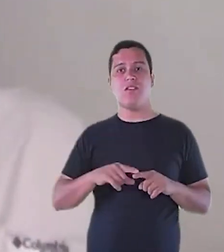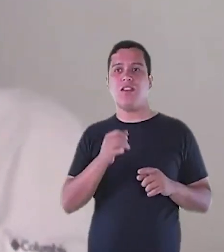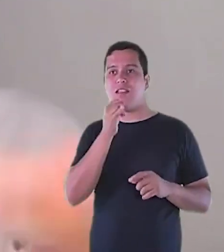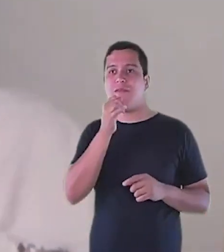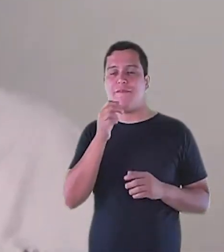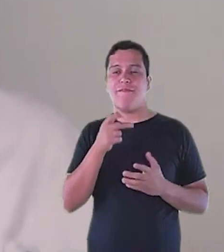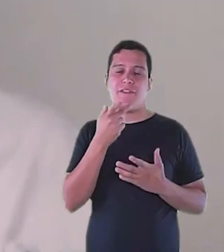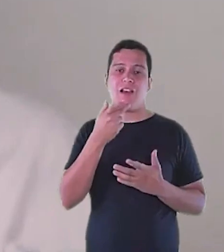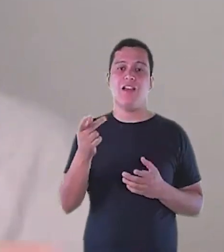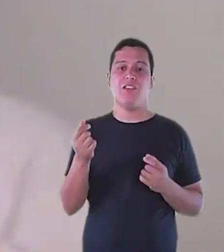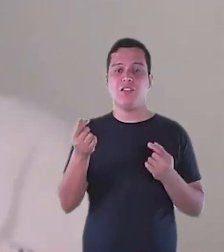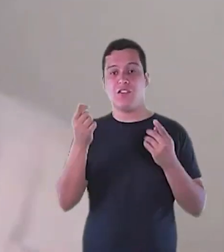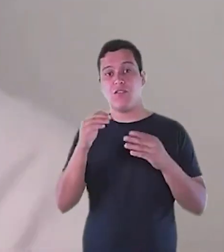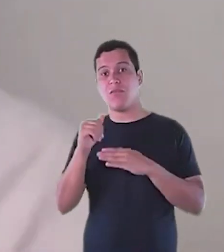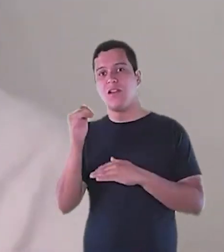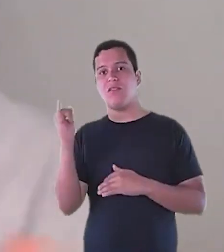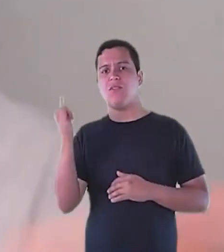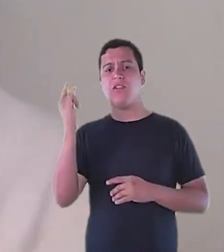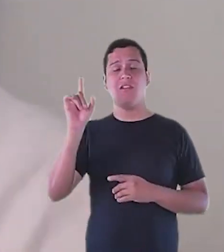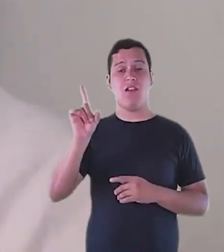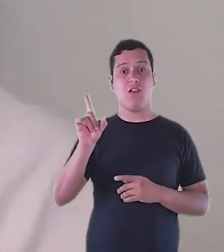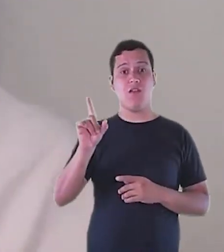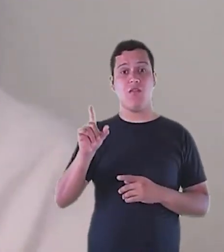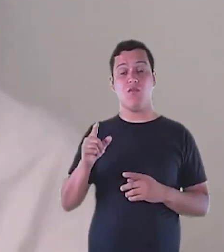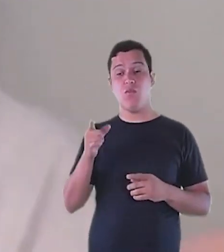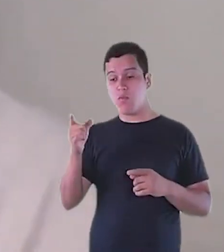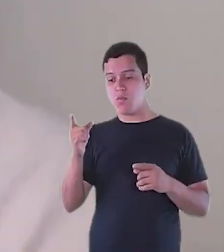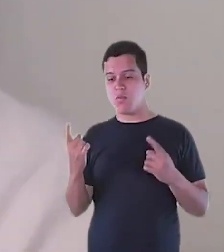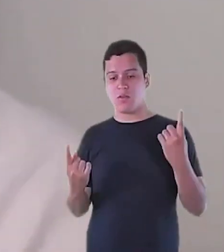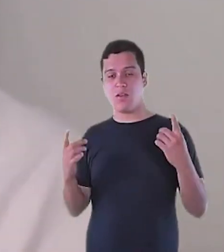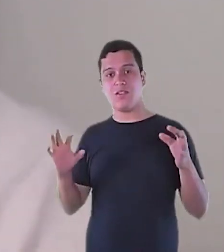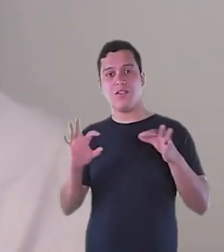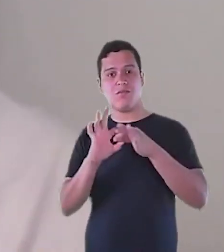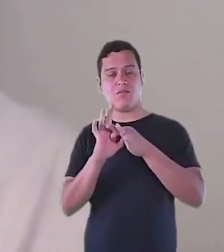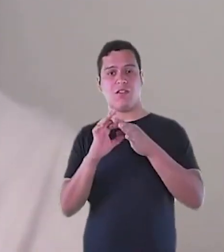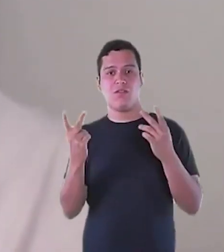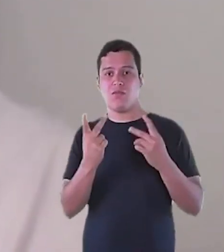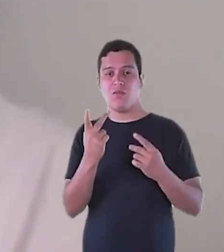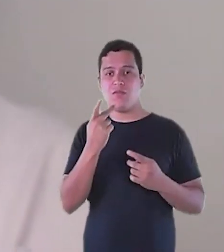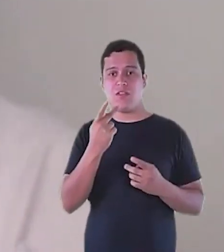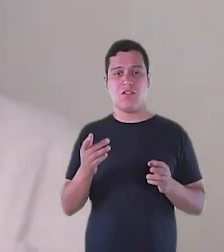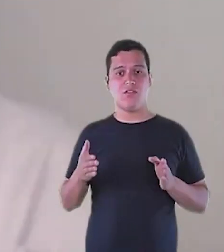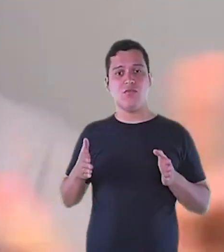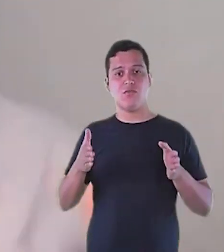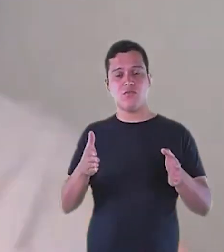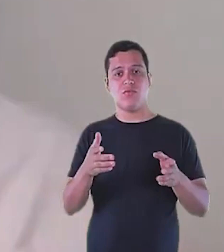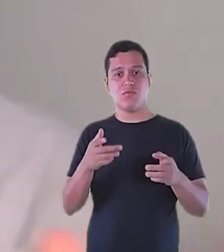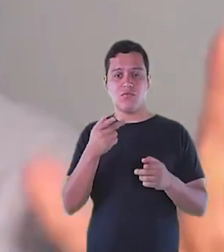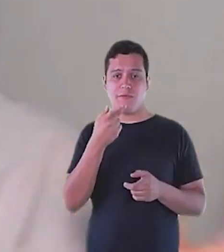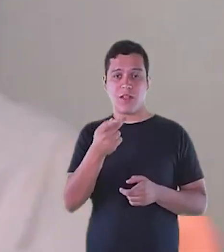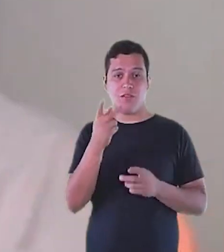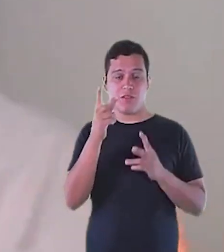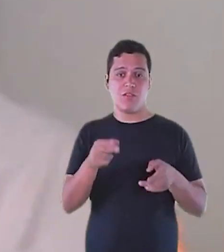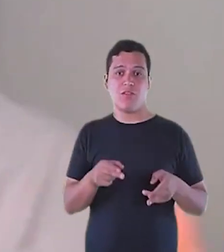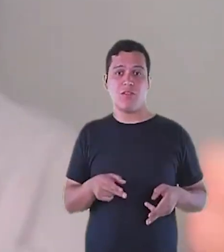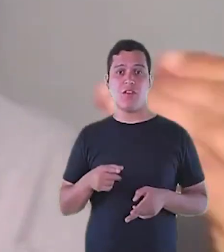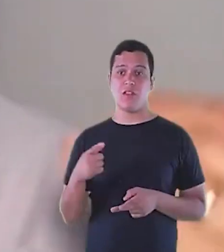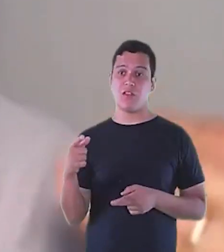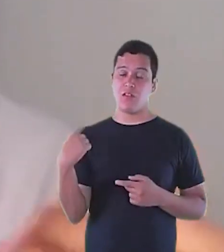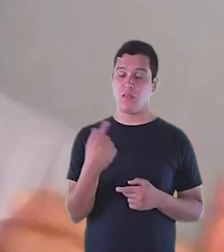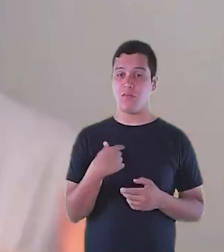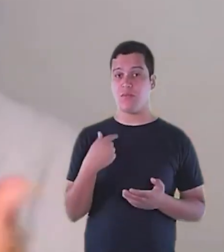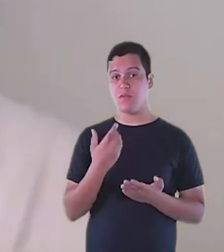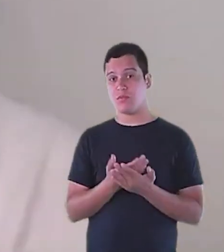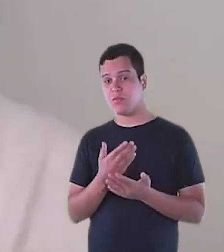não. Uma está ligada à outra, o Brasil não vai crescer, não vai acontecer nada se ele não resolver a questão racial. E aí estudar, refletir,